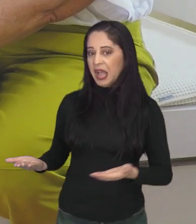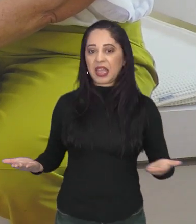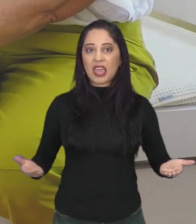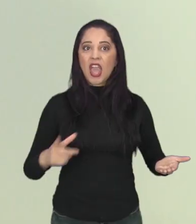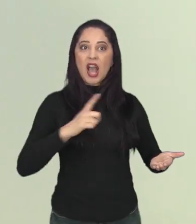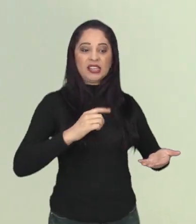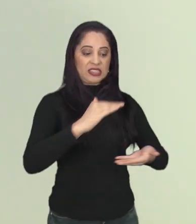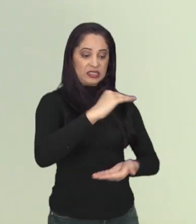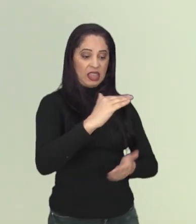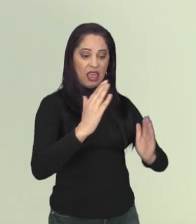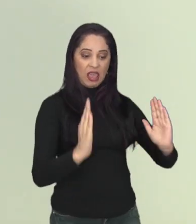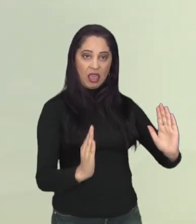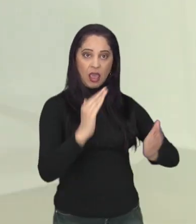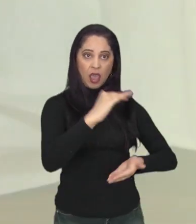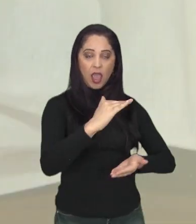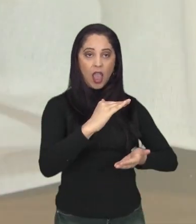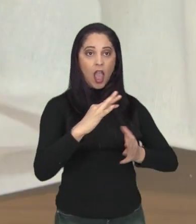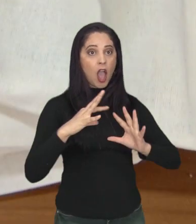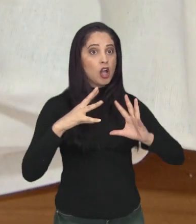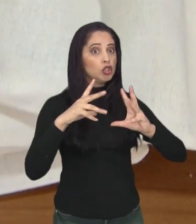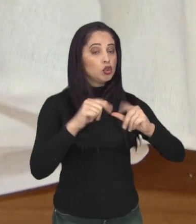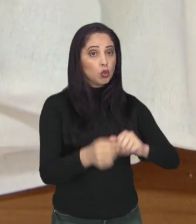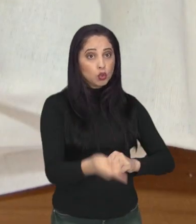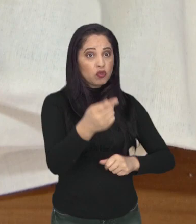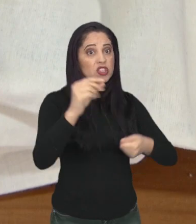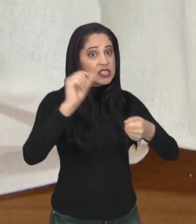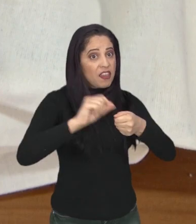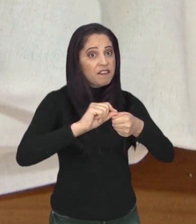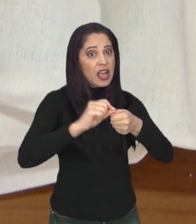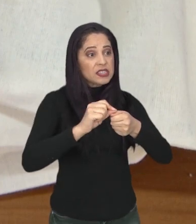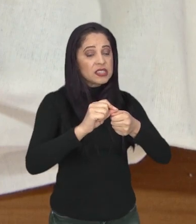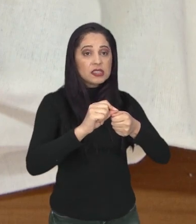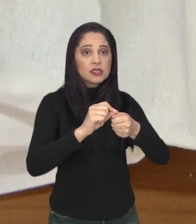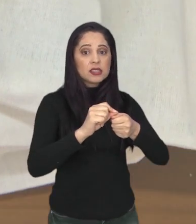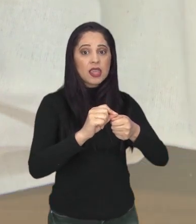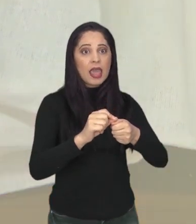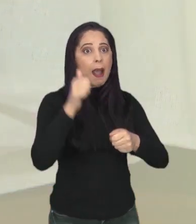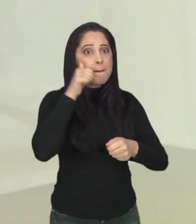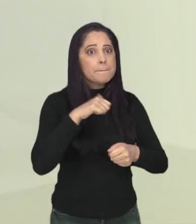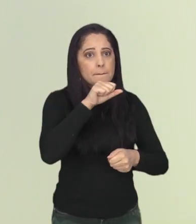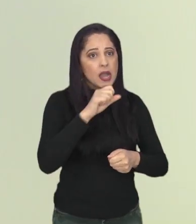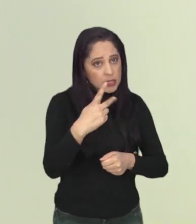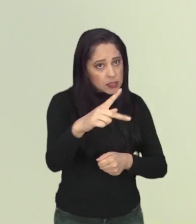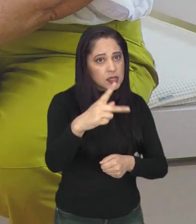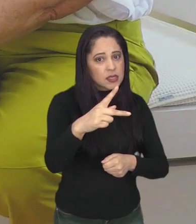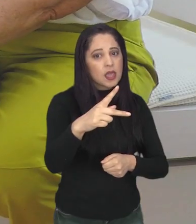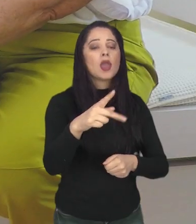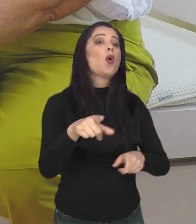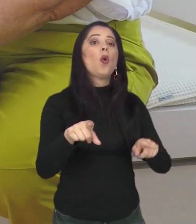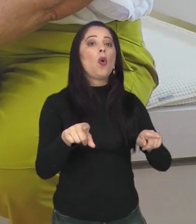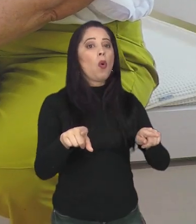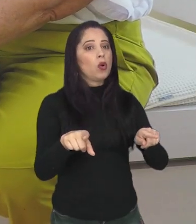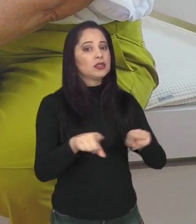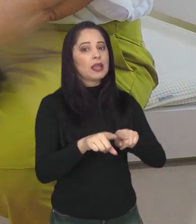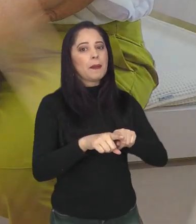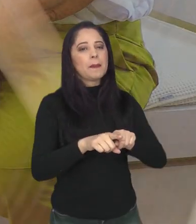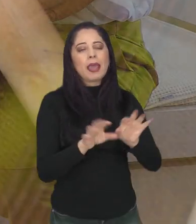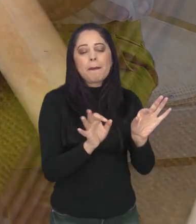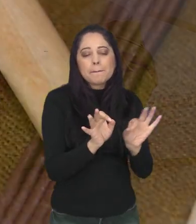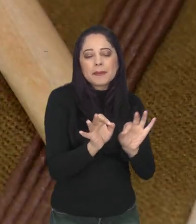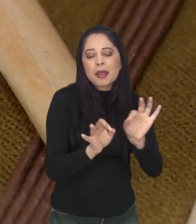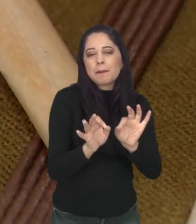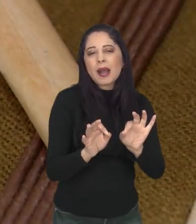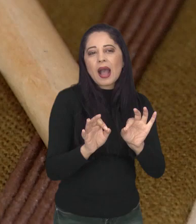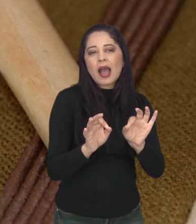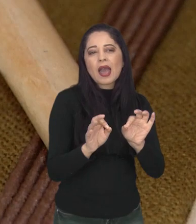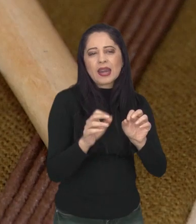né a sua embalagem ela é toda personalizada feito a mão sua mãe você tava me dizendo que faz